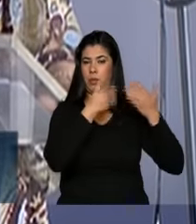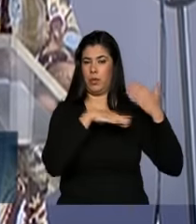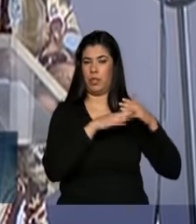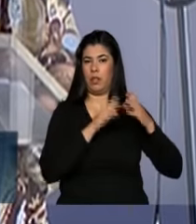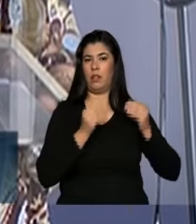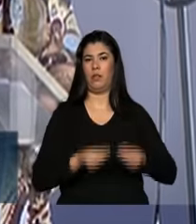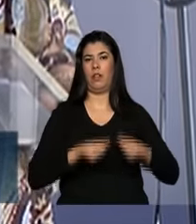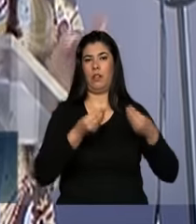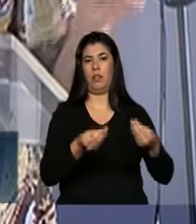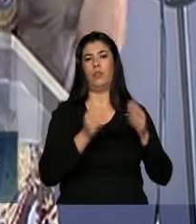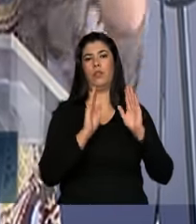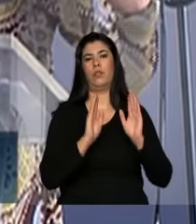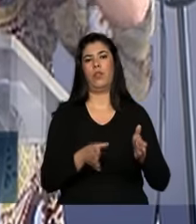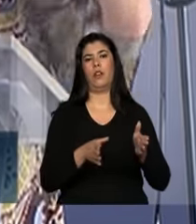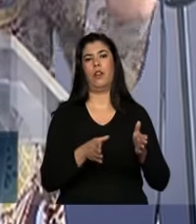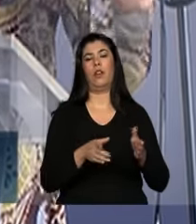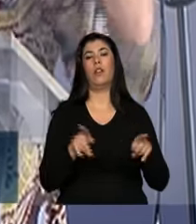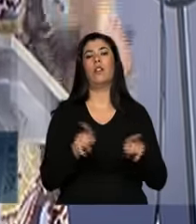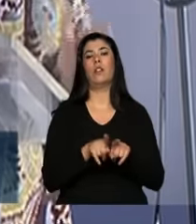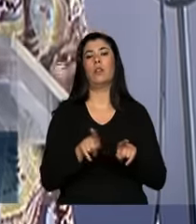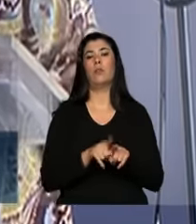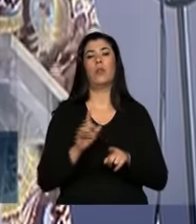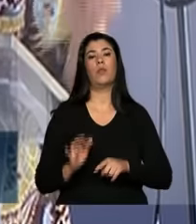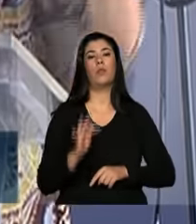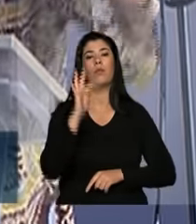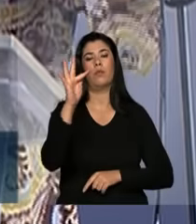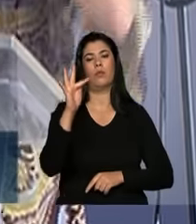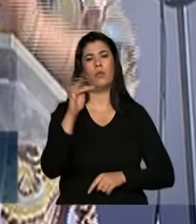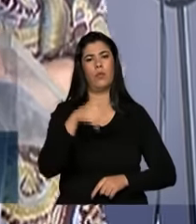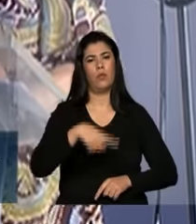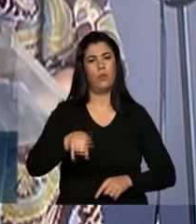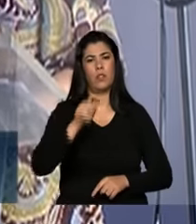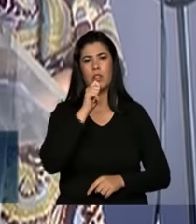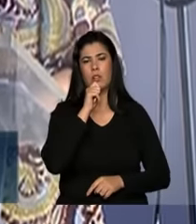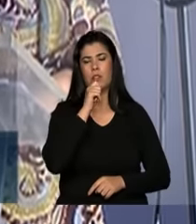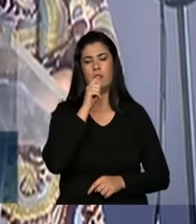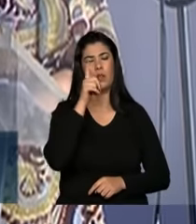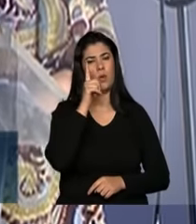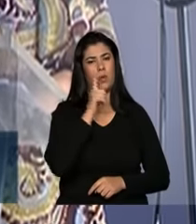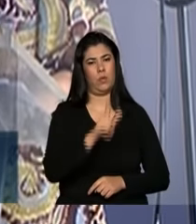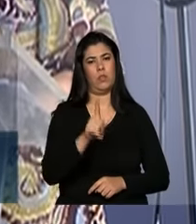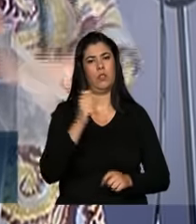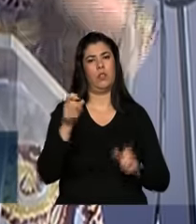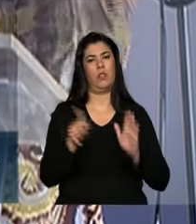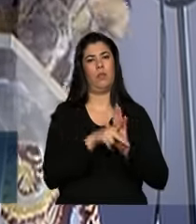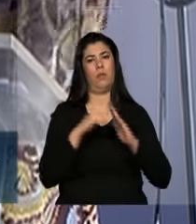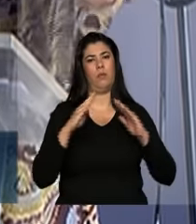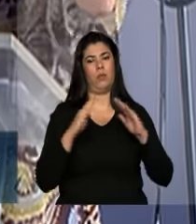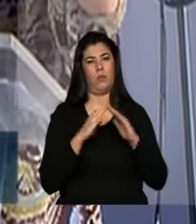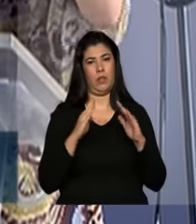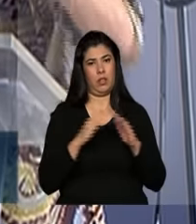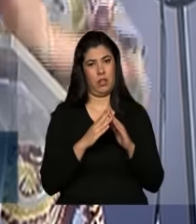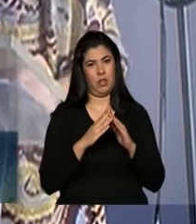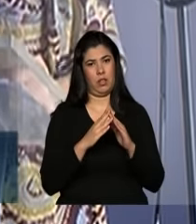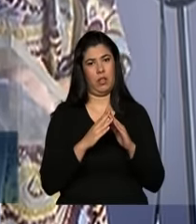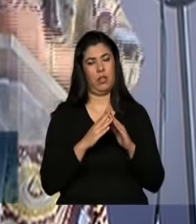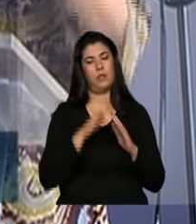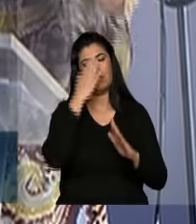é a boa notícia? É que aqueles ainda que não tiveram acesso à sua casa própria, vão